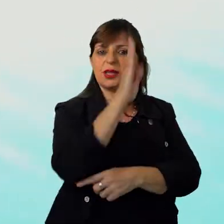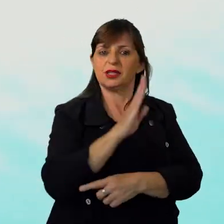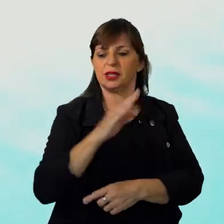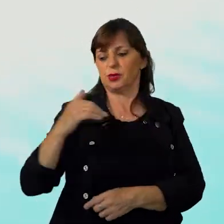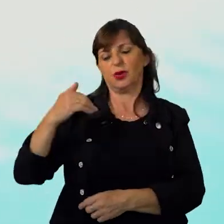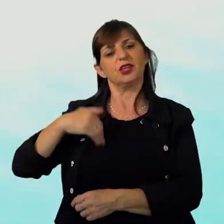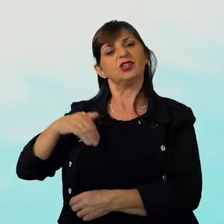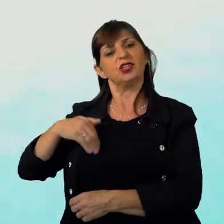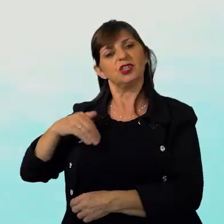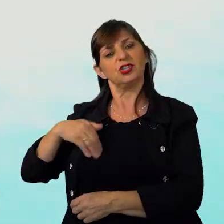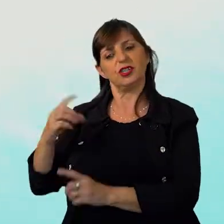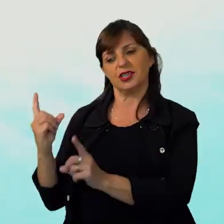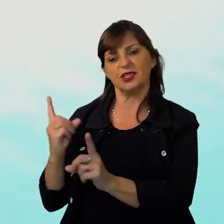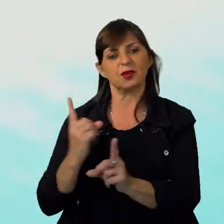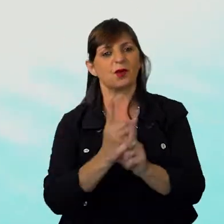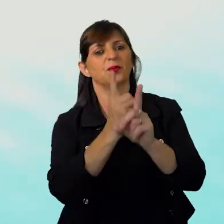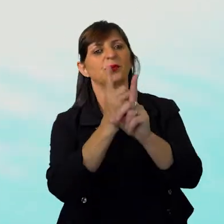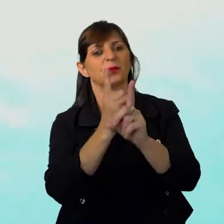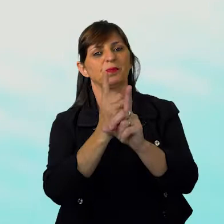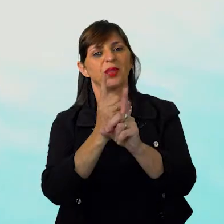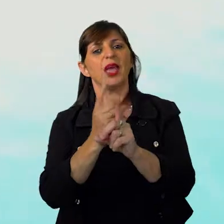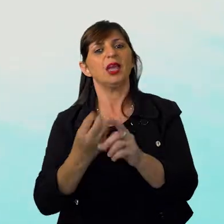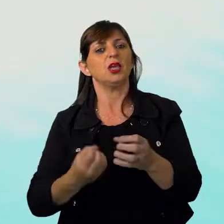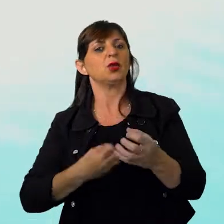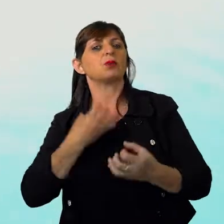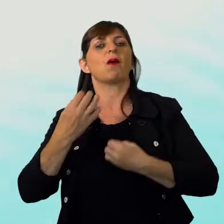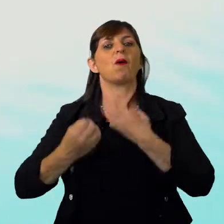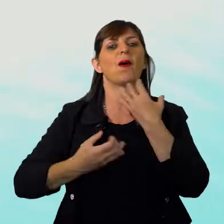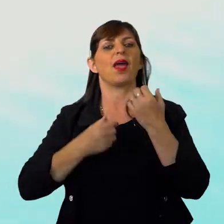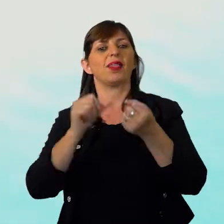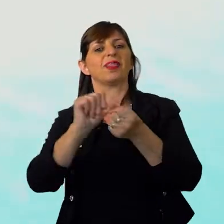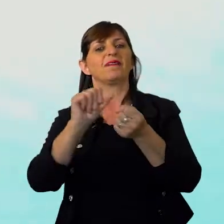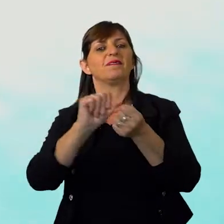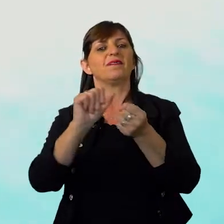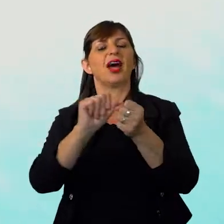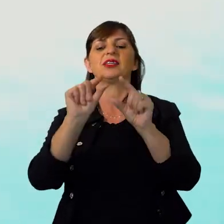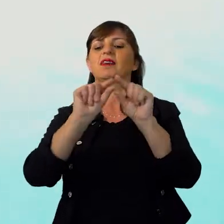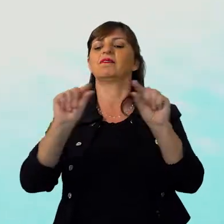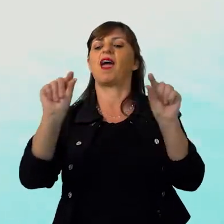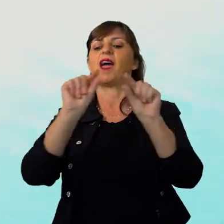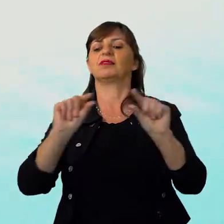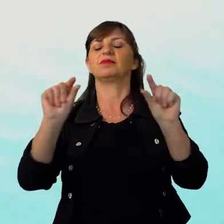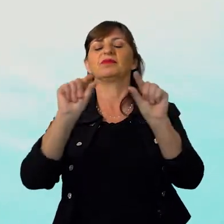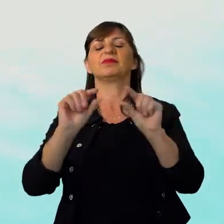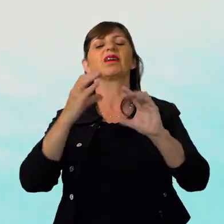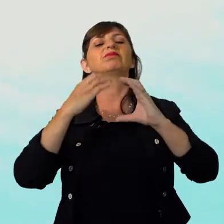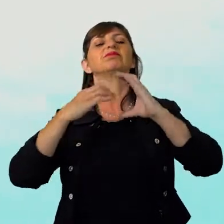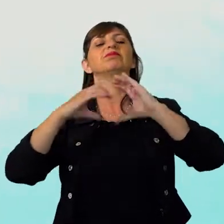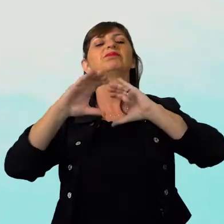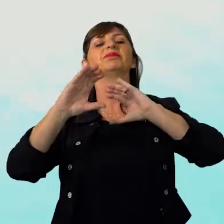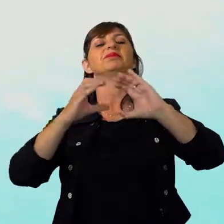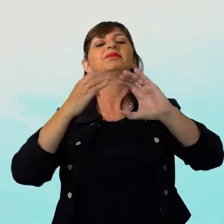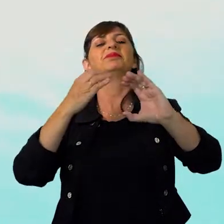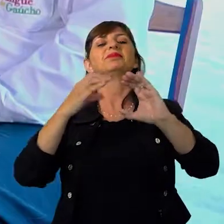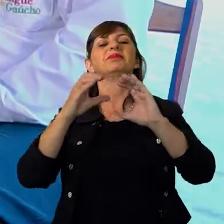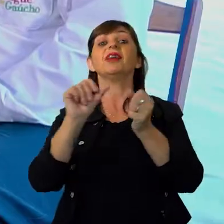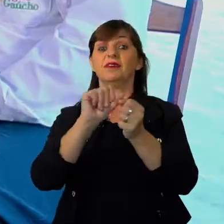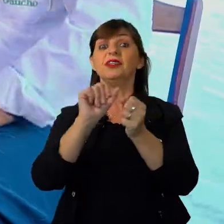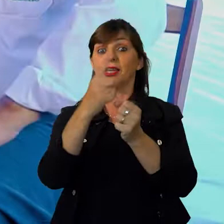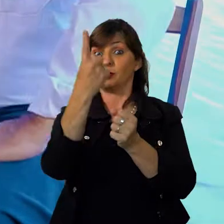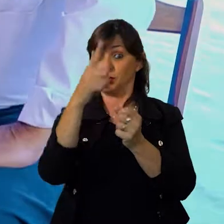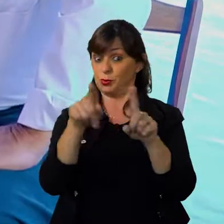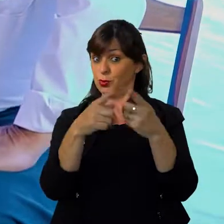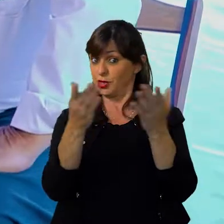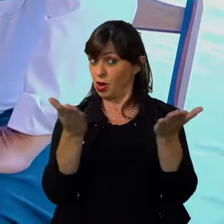versos e lá vão nossa alma como este que o o Barbosa Lessa composto balseiros do Rio